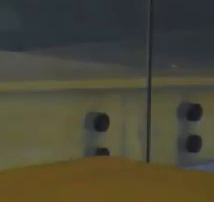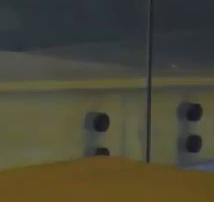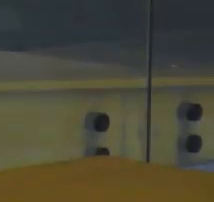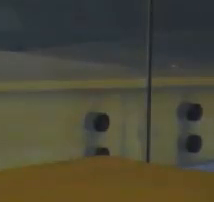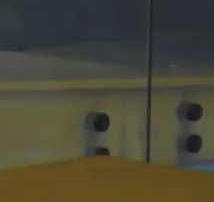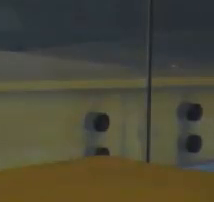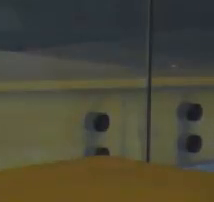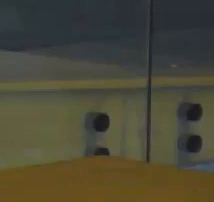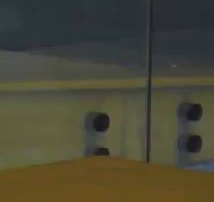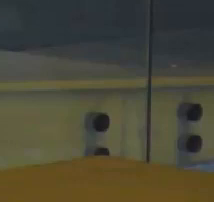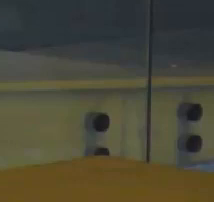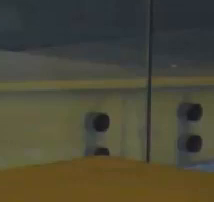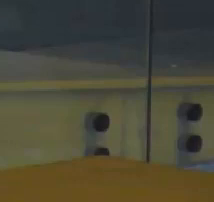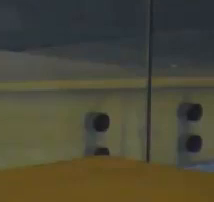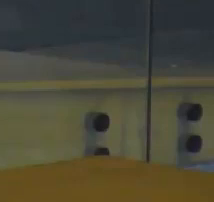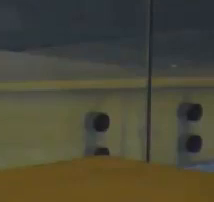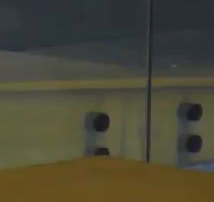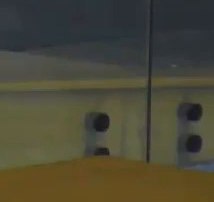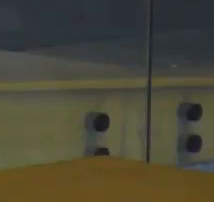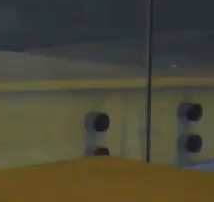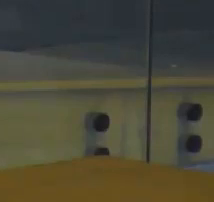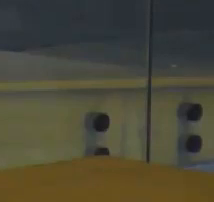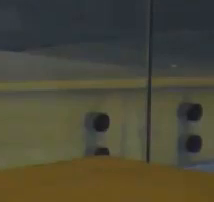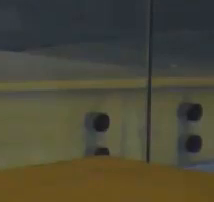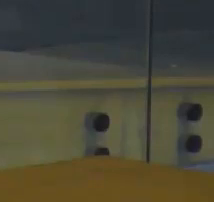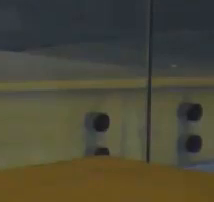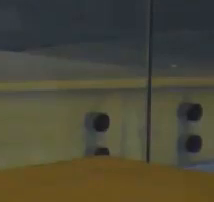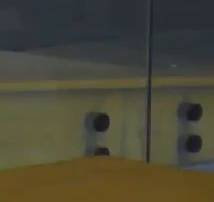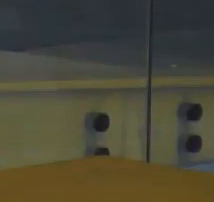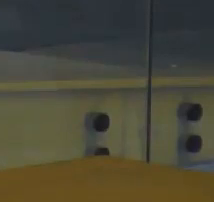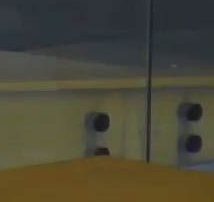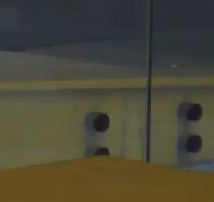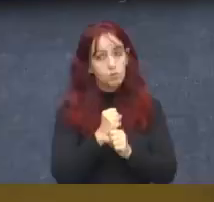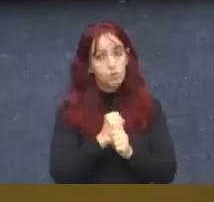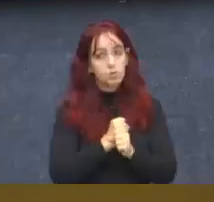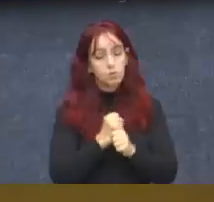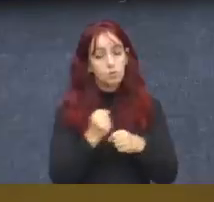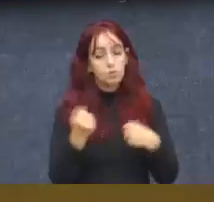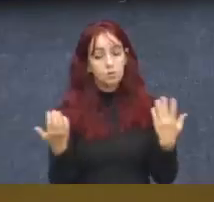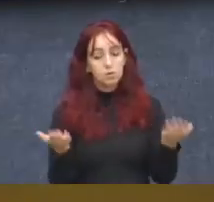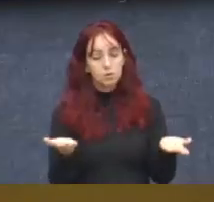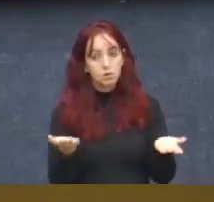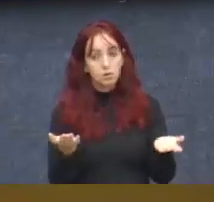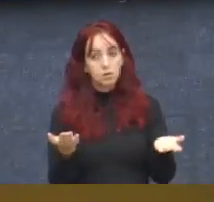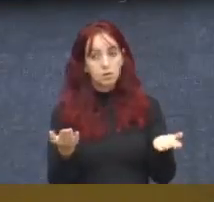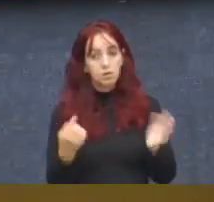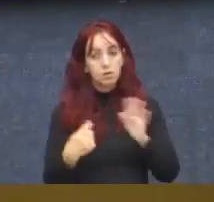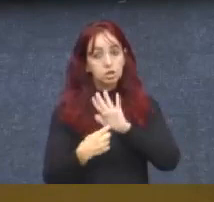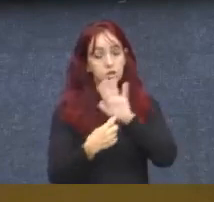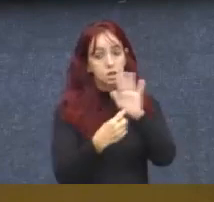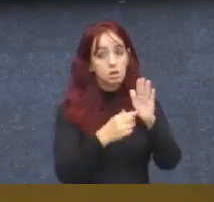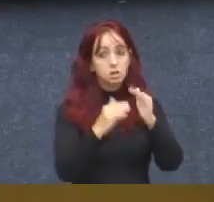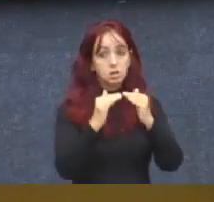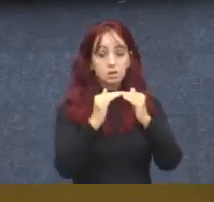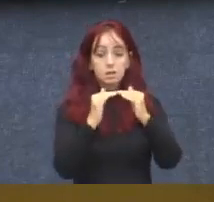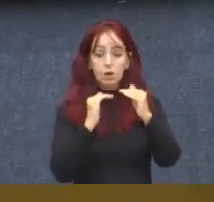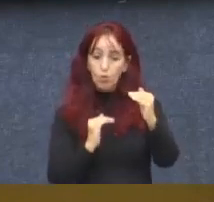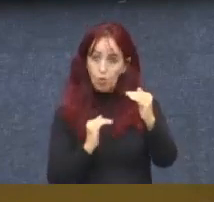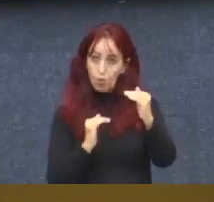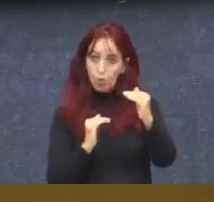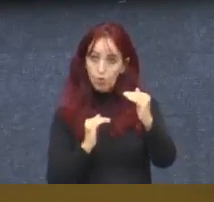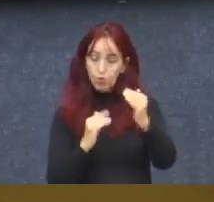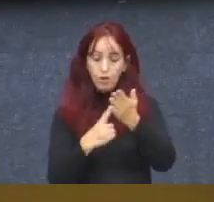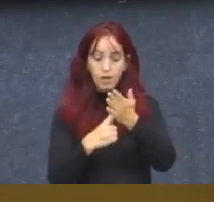assinado esse ano. Há sempre uma exceção, né, diante de desacordos e